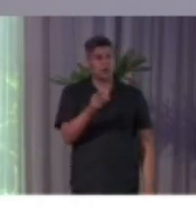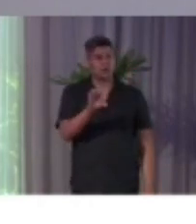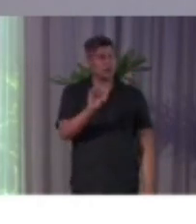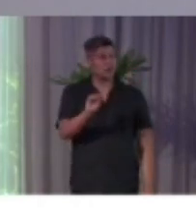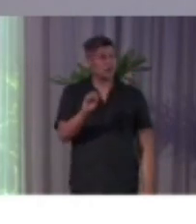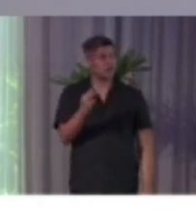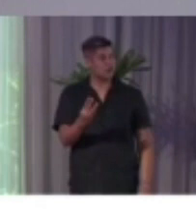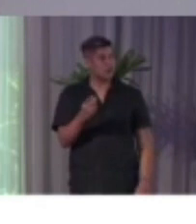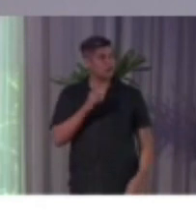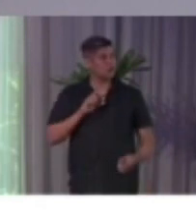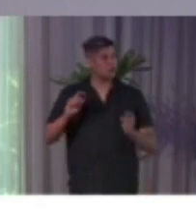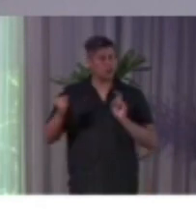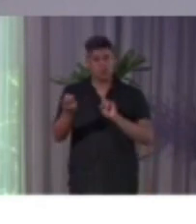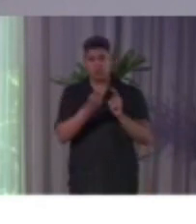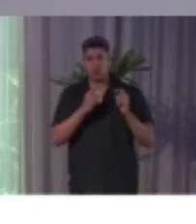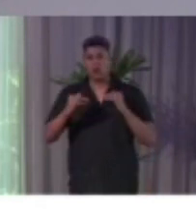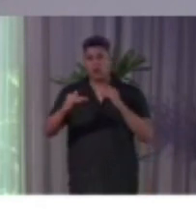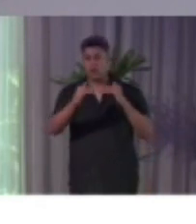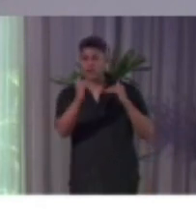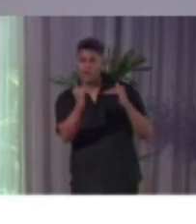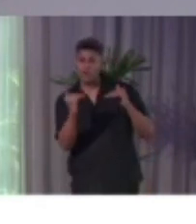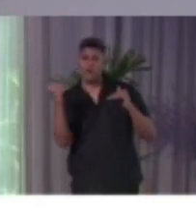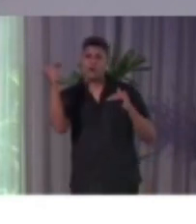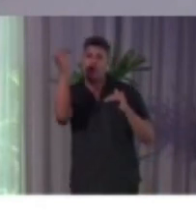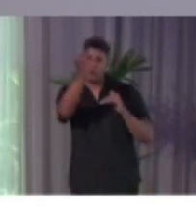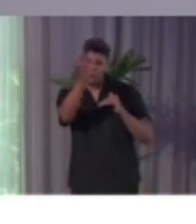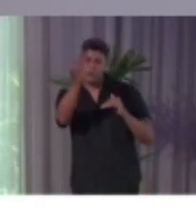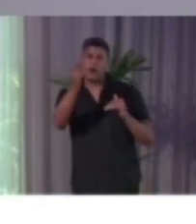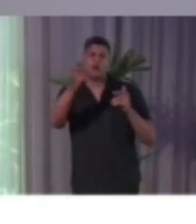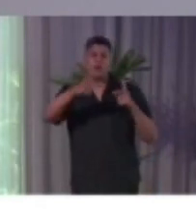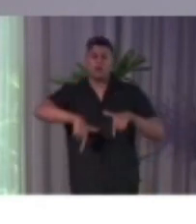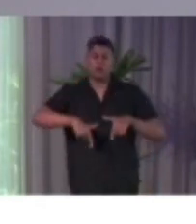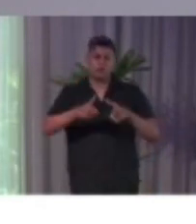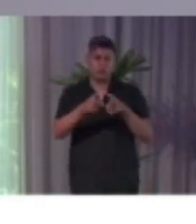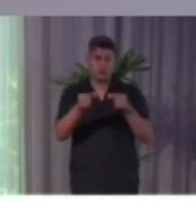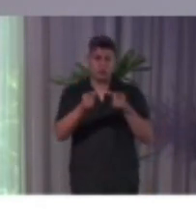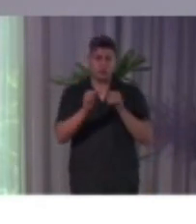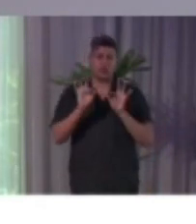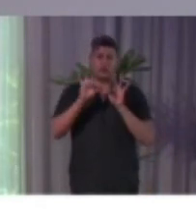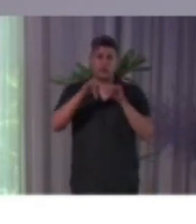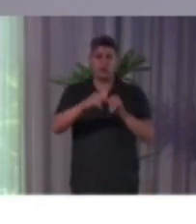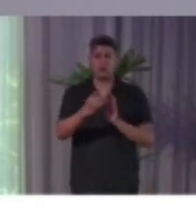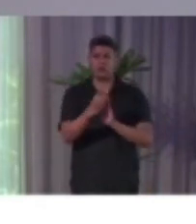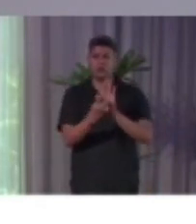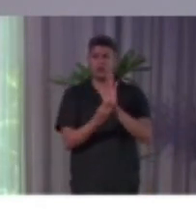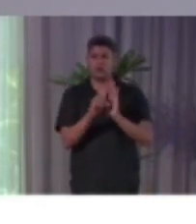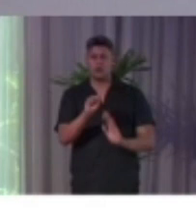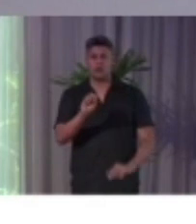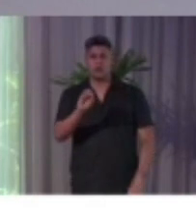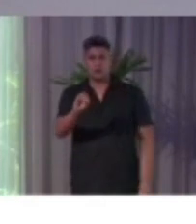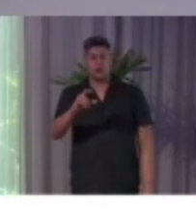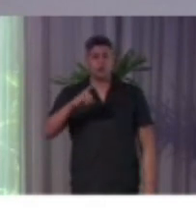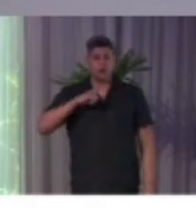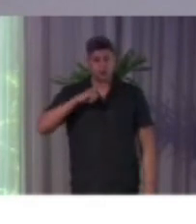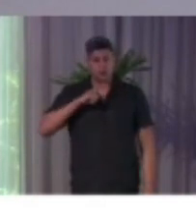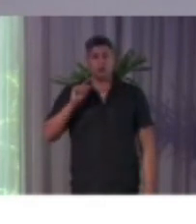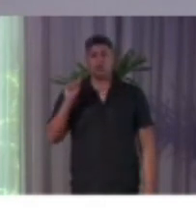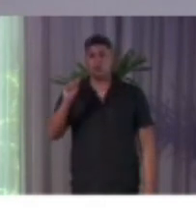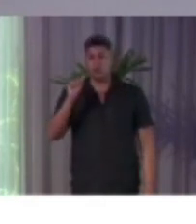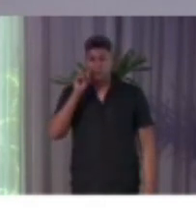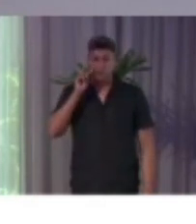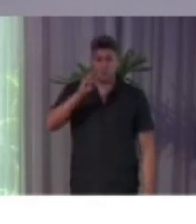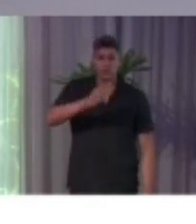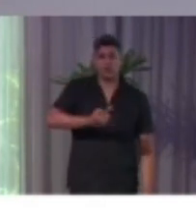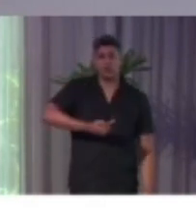discussão formal, numa reunião, num seminário pela OPAS, em Brasília. E no final da década de 80, a gente vê aí